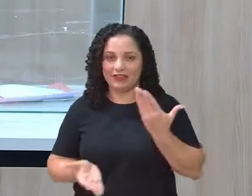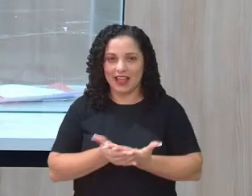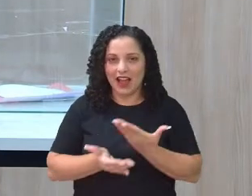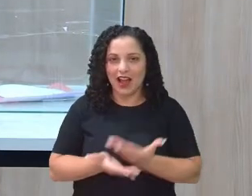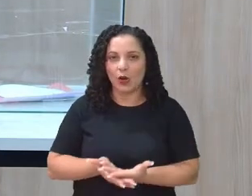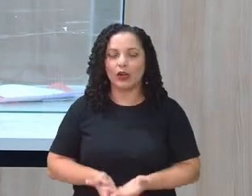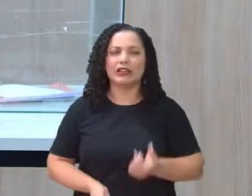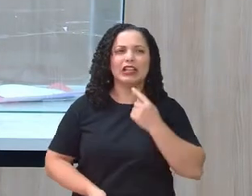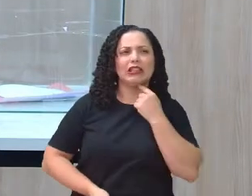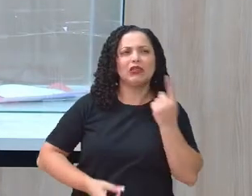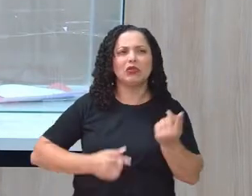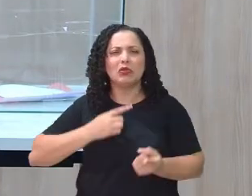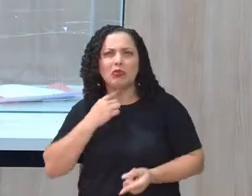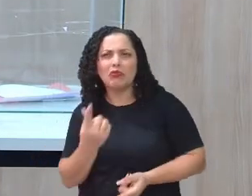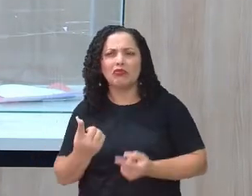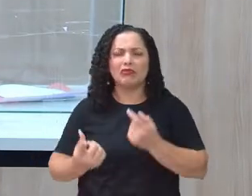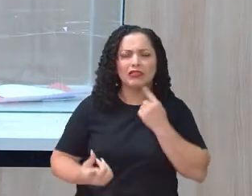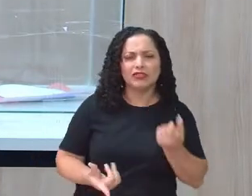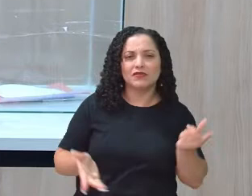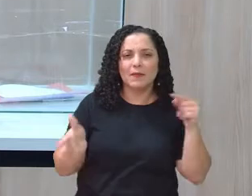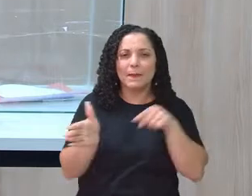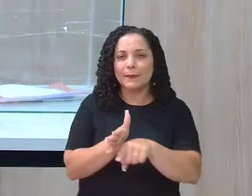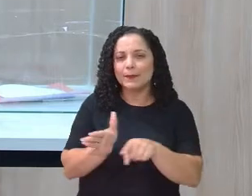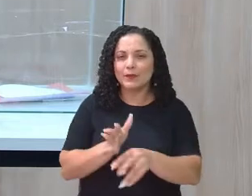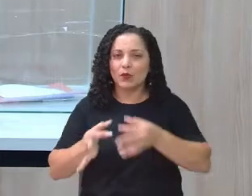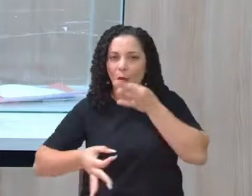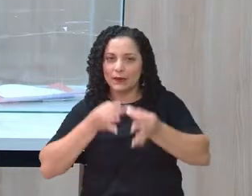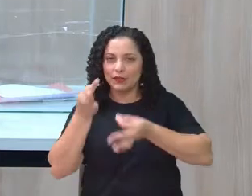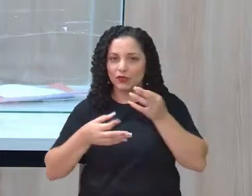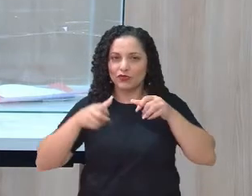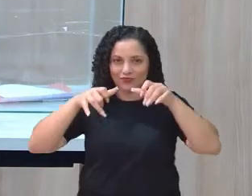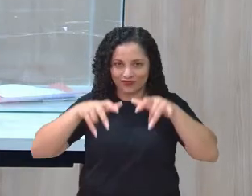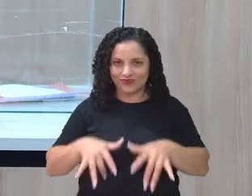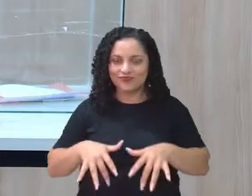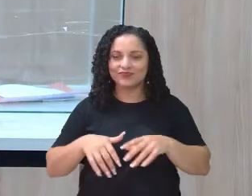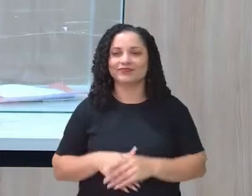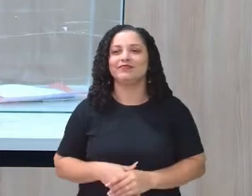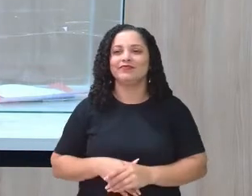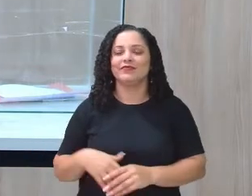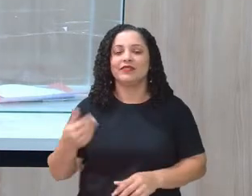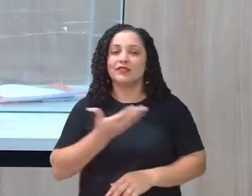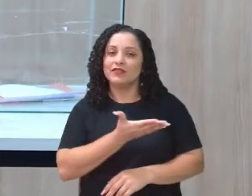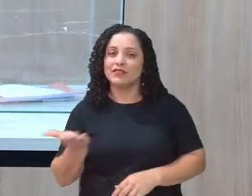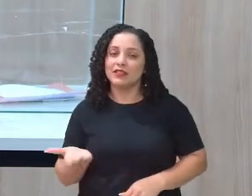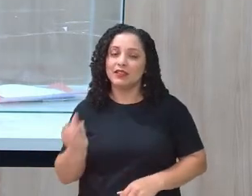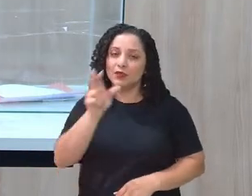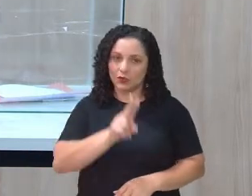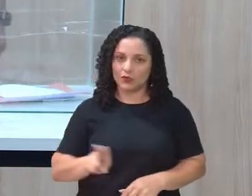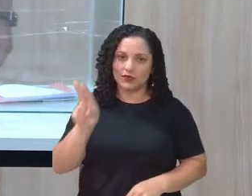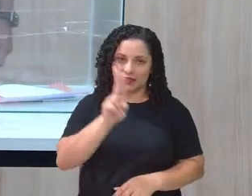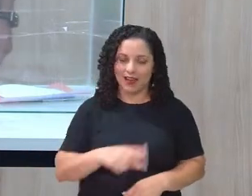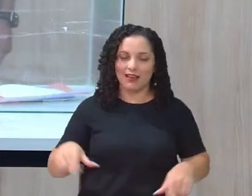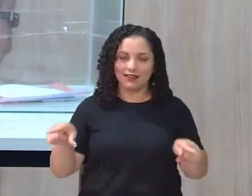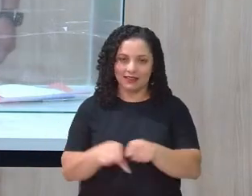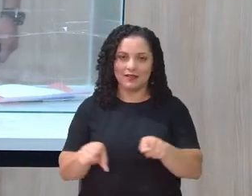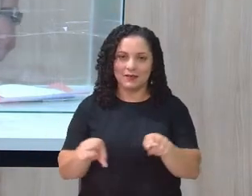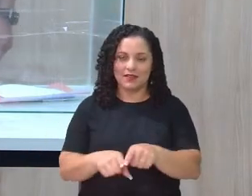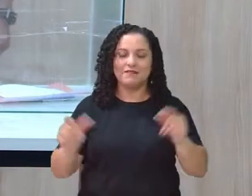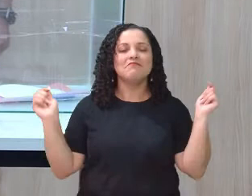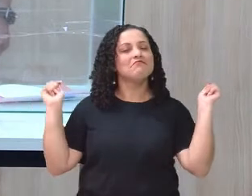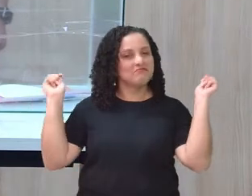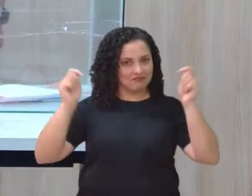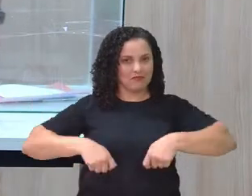mandando aí suas dúvidas e os seus comentários, mas uso aquele certo? Então você pode utilizar também esse artifício aí